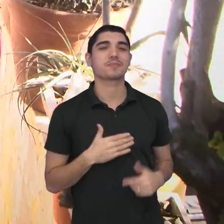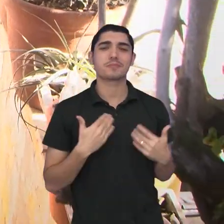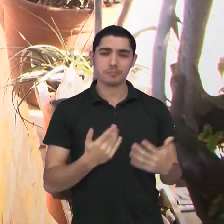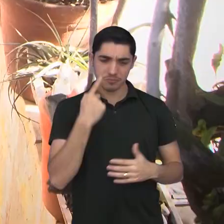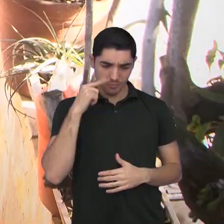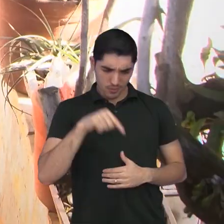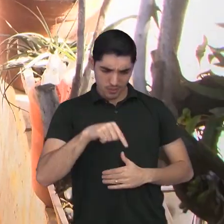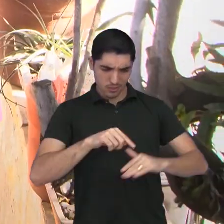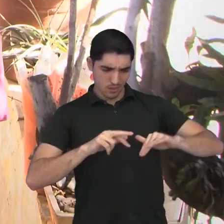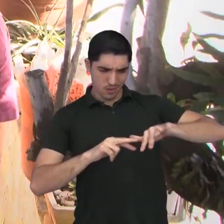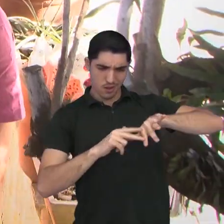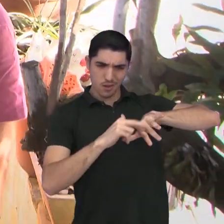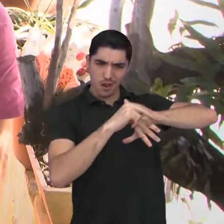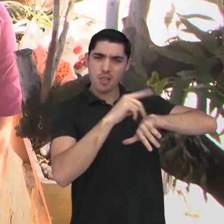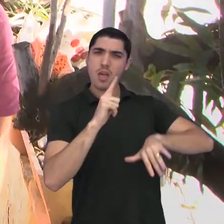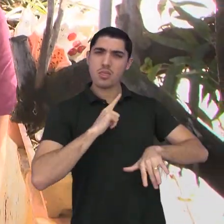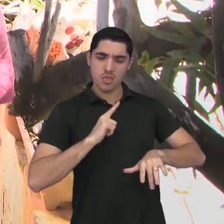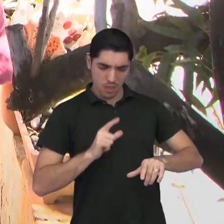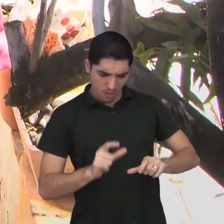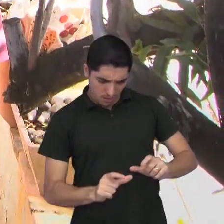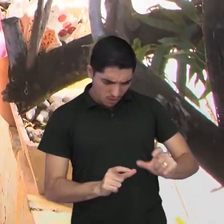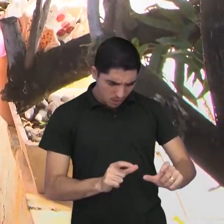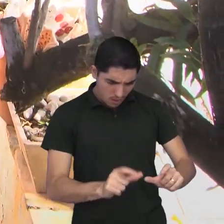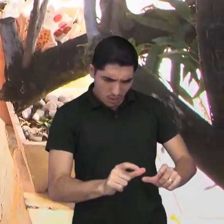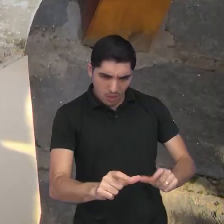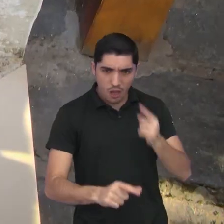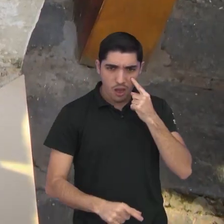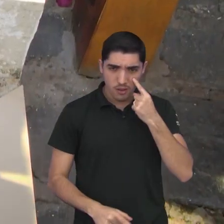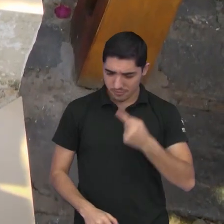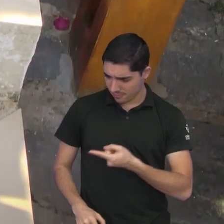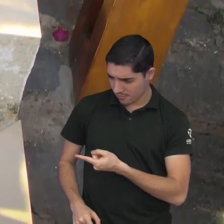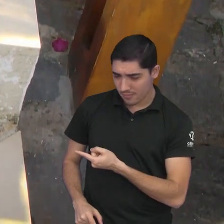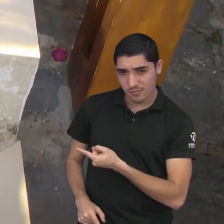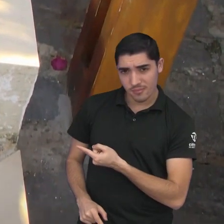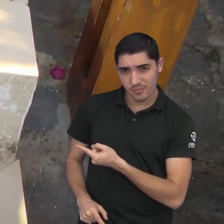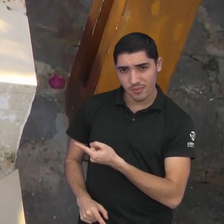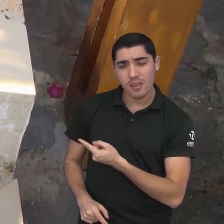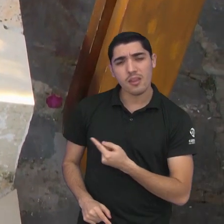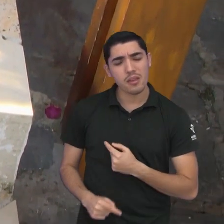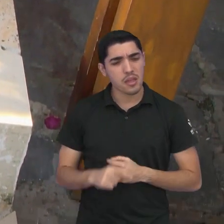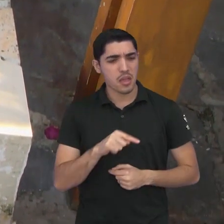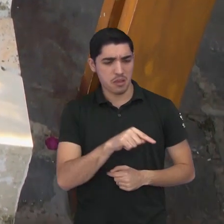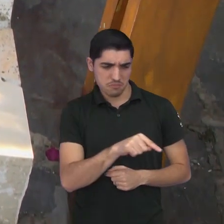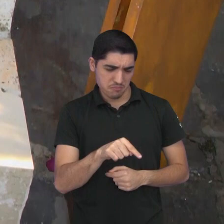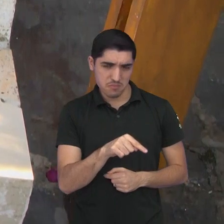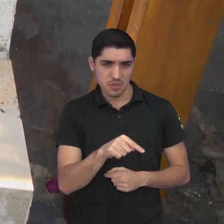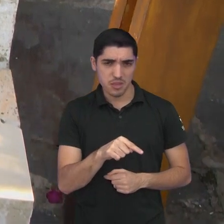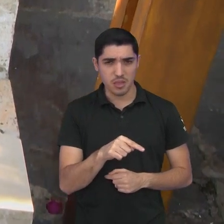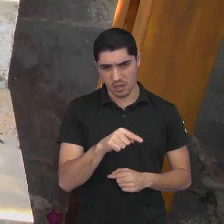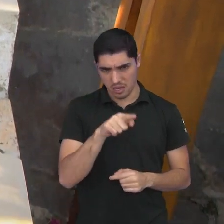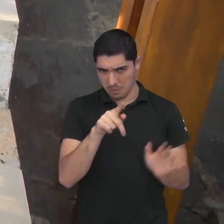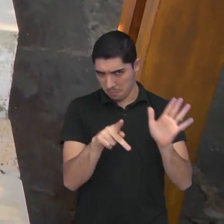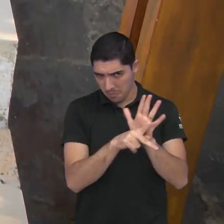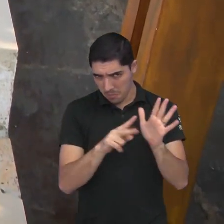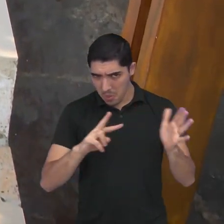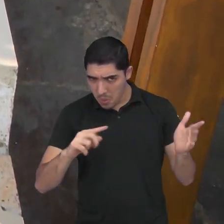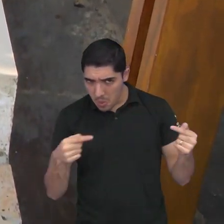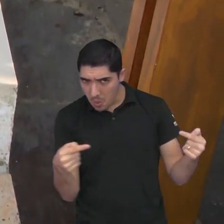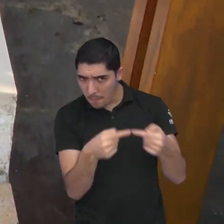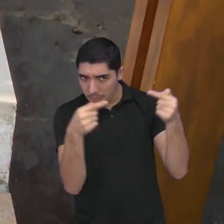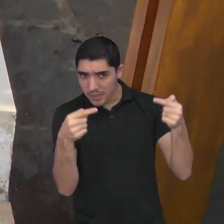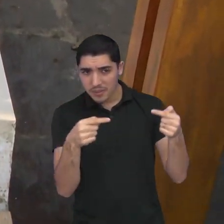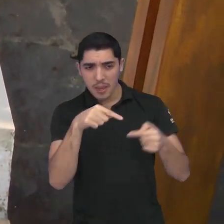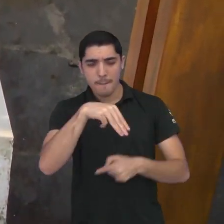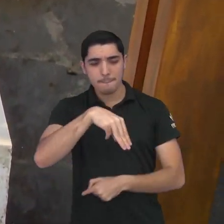vendo aqui sua escada e ela Sim. tem esses caquinhos, né? Sei. Isso daqui, pra mim, falei assim, isso daqui, de certa forma, é um